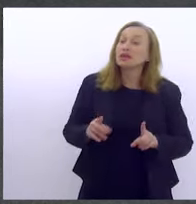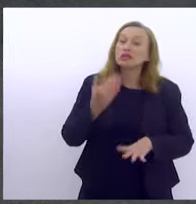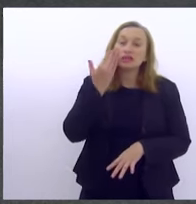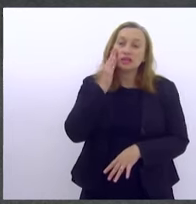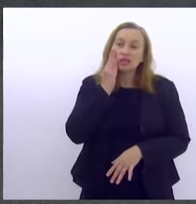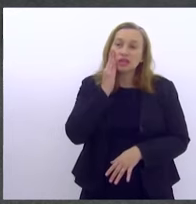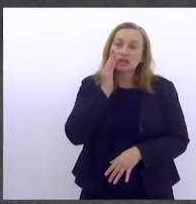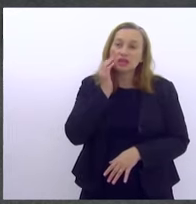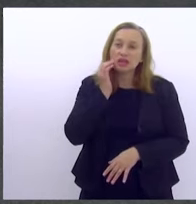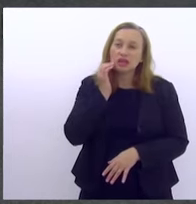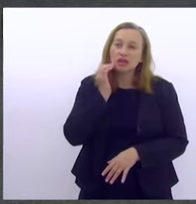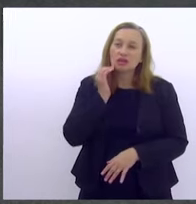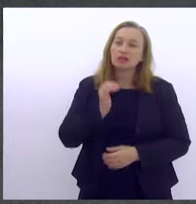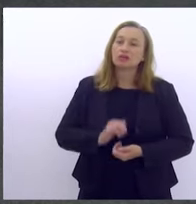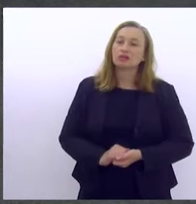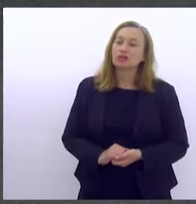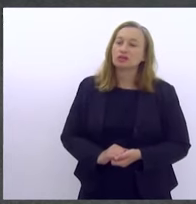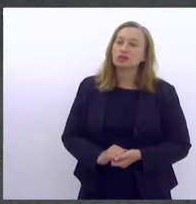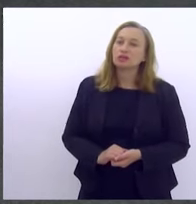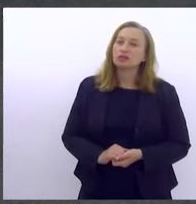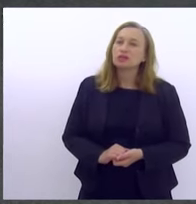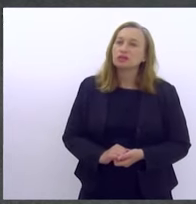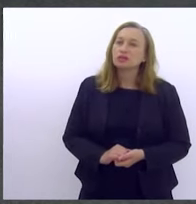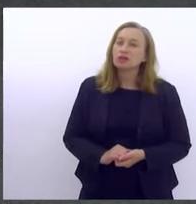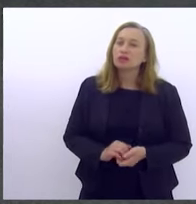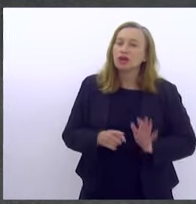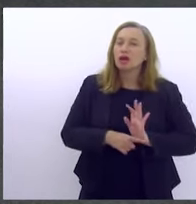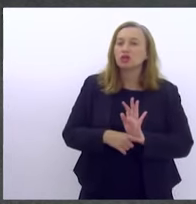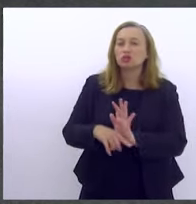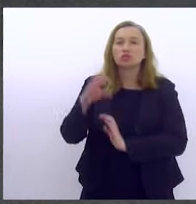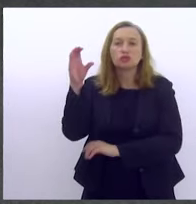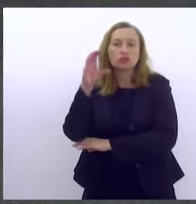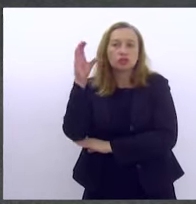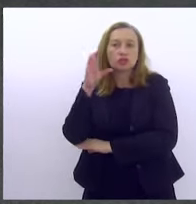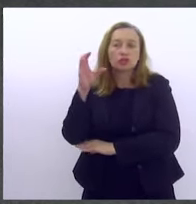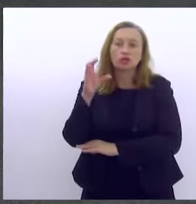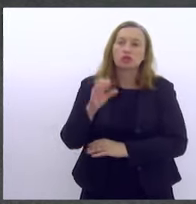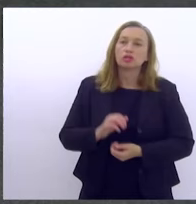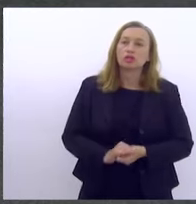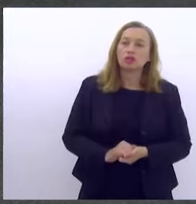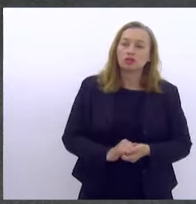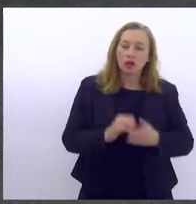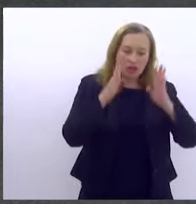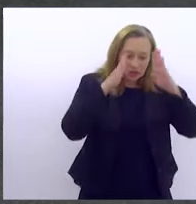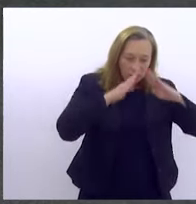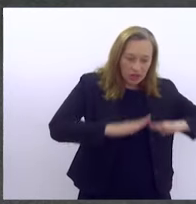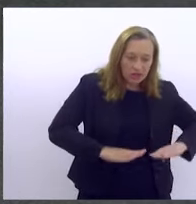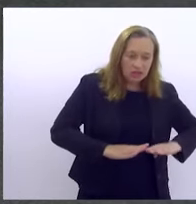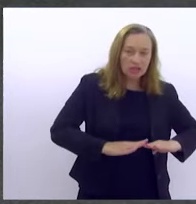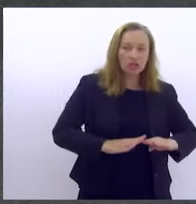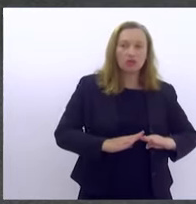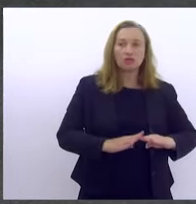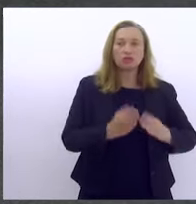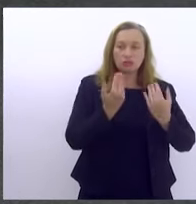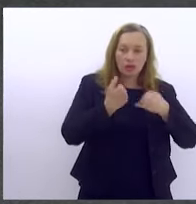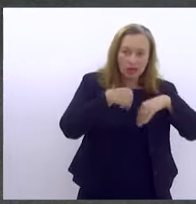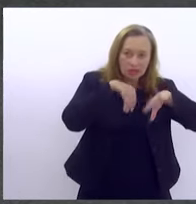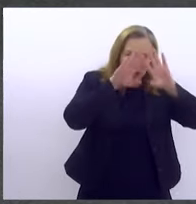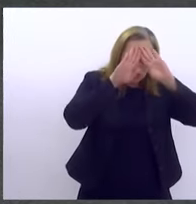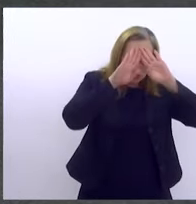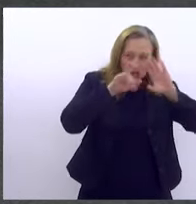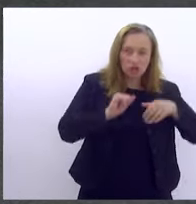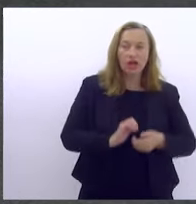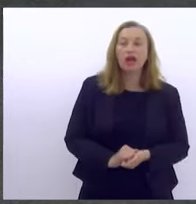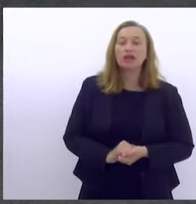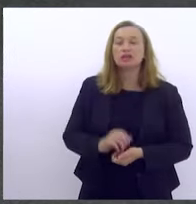tenha o entendimento da contribuição científica dos cultos de religiões de matriz africana e, acima de